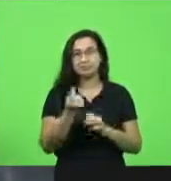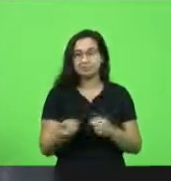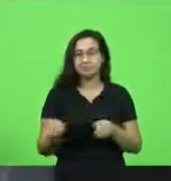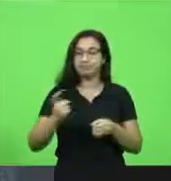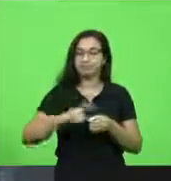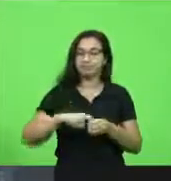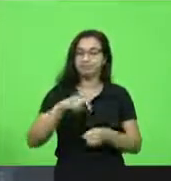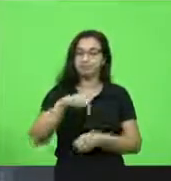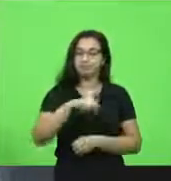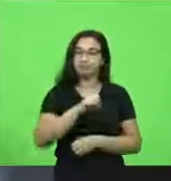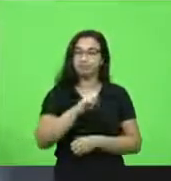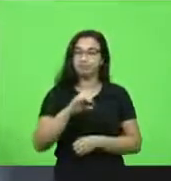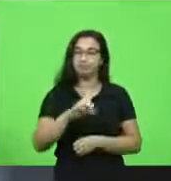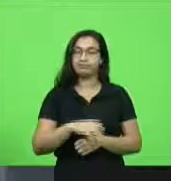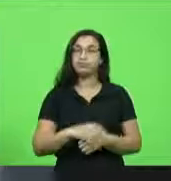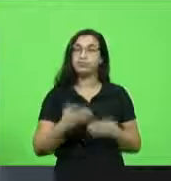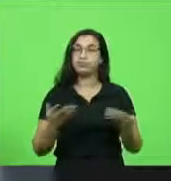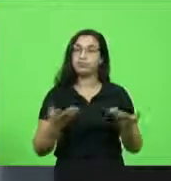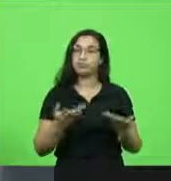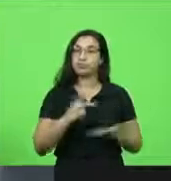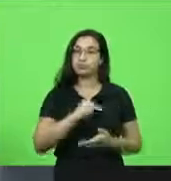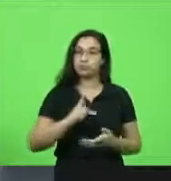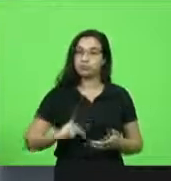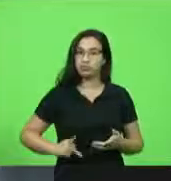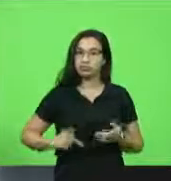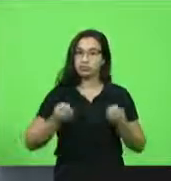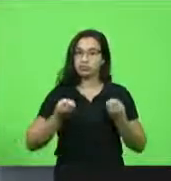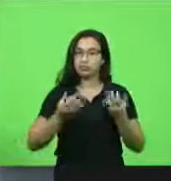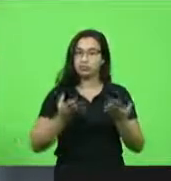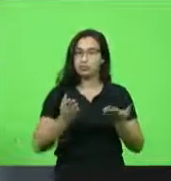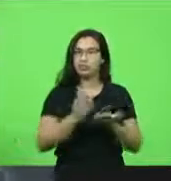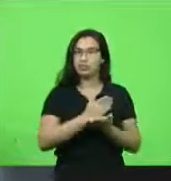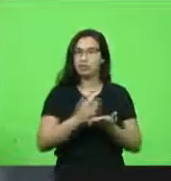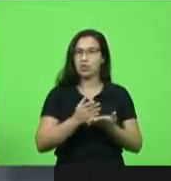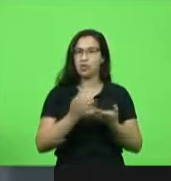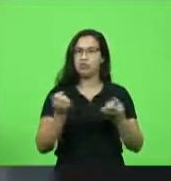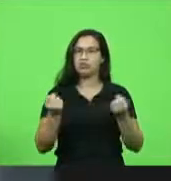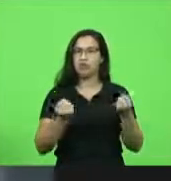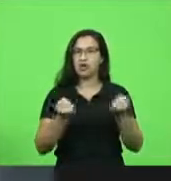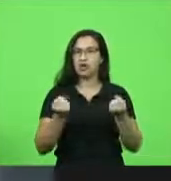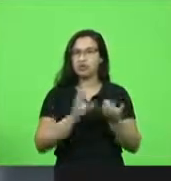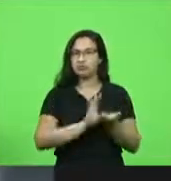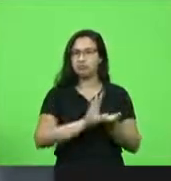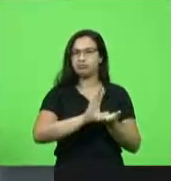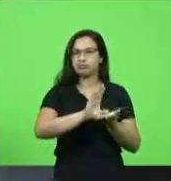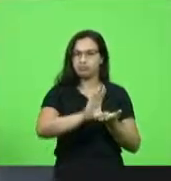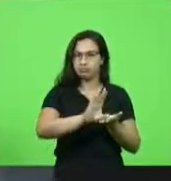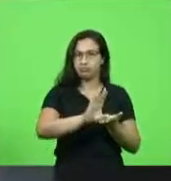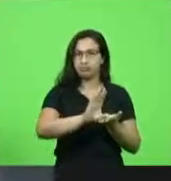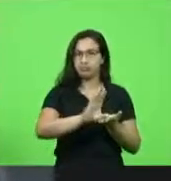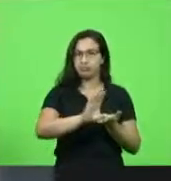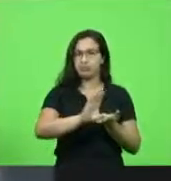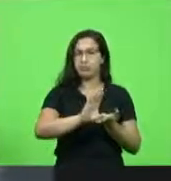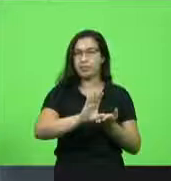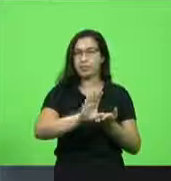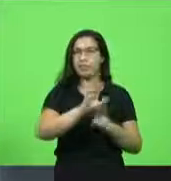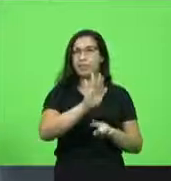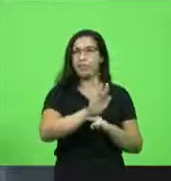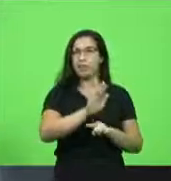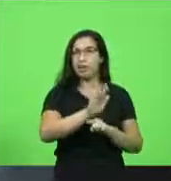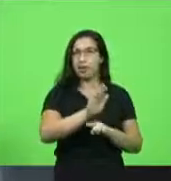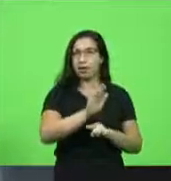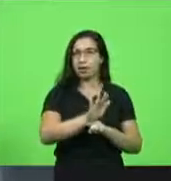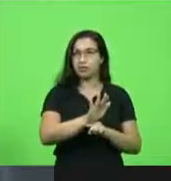estado. O presidente hoje entrega, né, alguns carros, alguns investimentos na área de assistencialismo, na área, né,